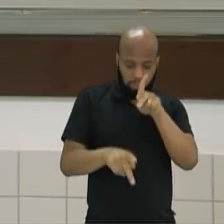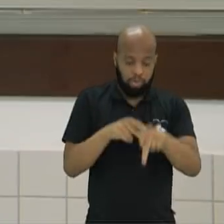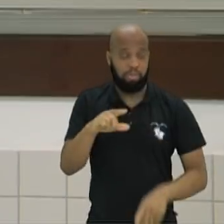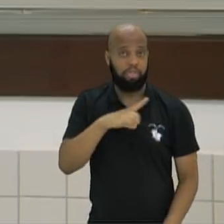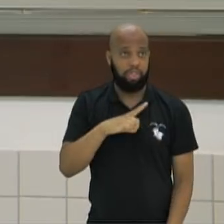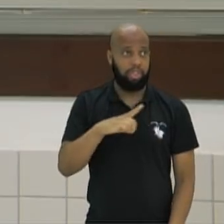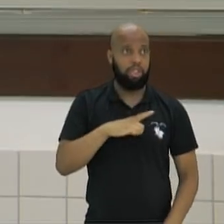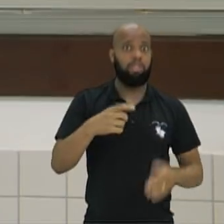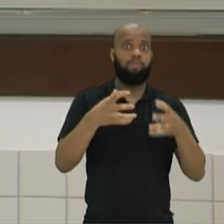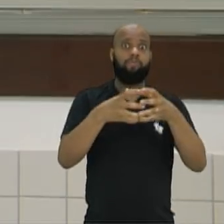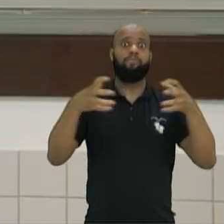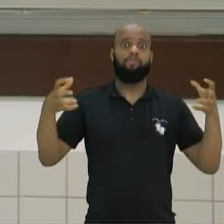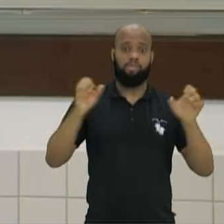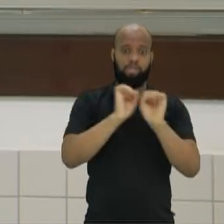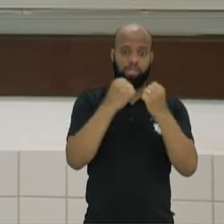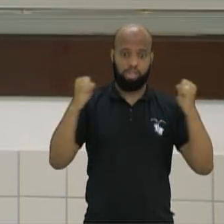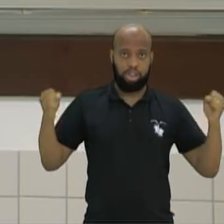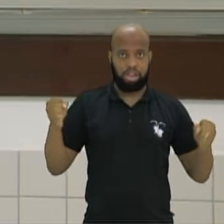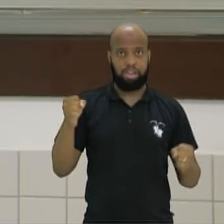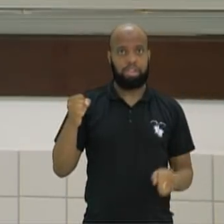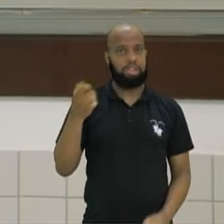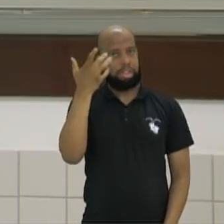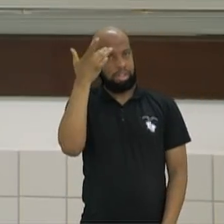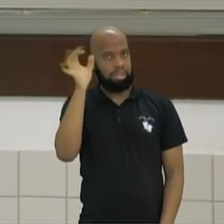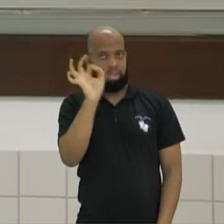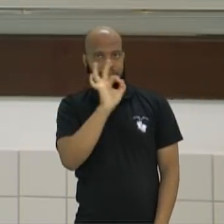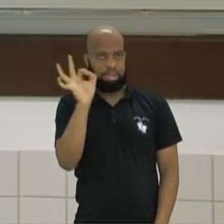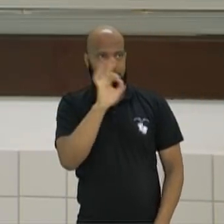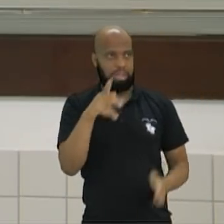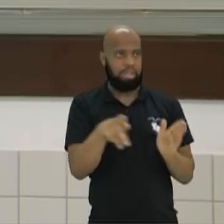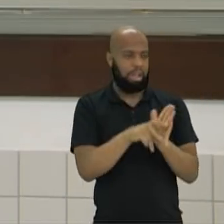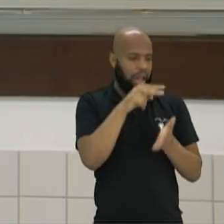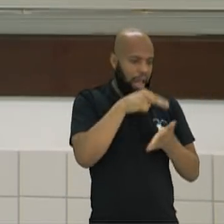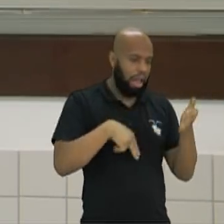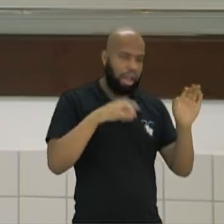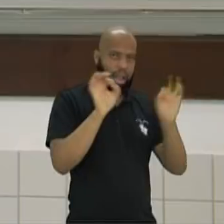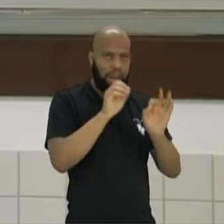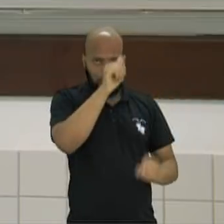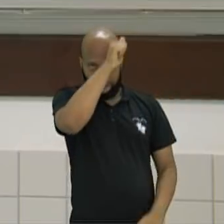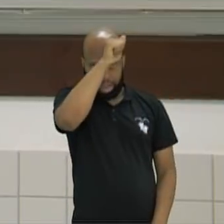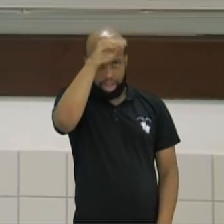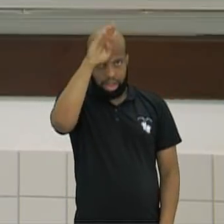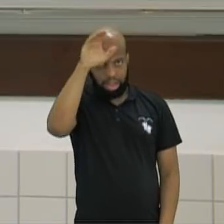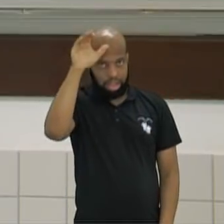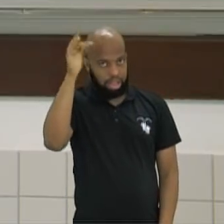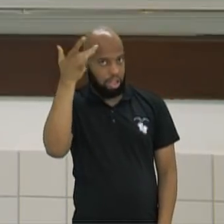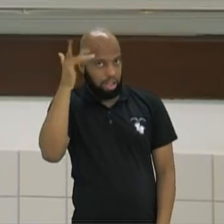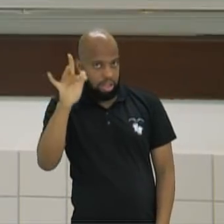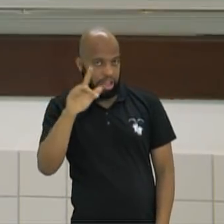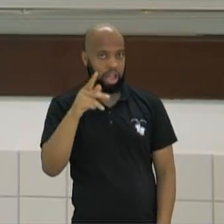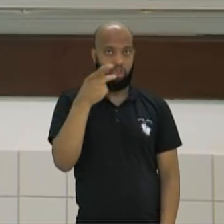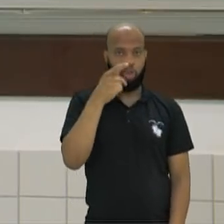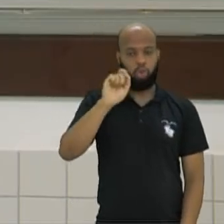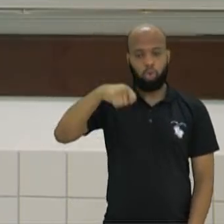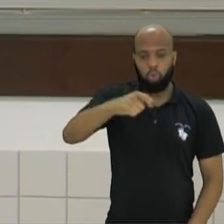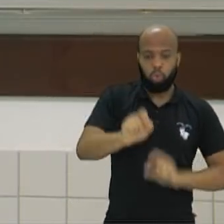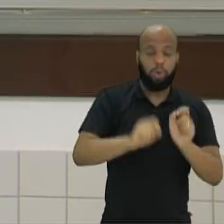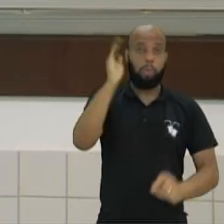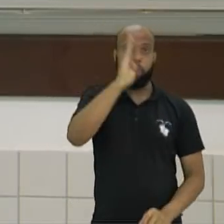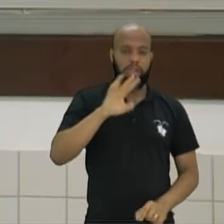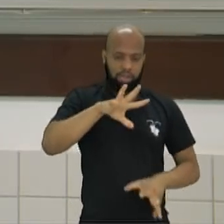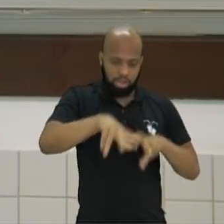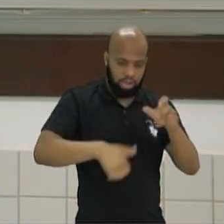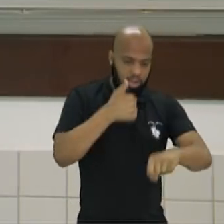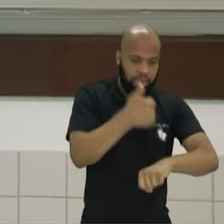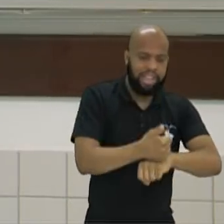população gigantesca analfabeta, que não tem acesso à leitura, né? Que nós estamos falando de um Brasil colonial. Quem que tem